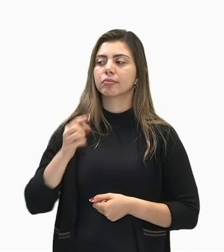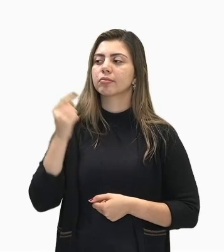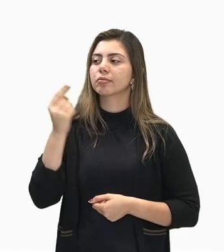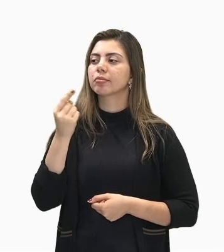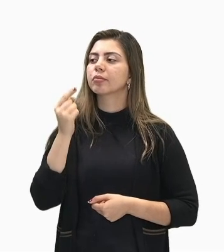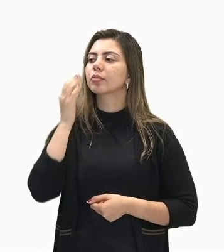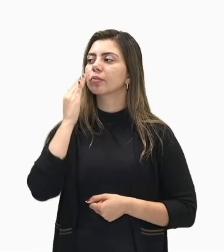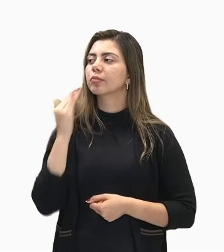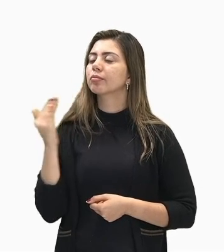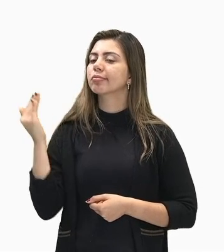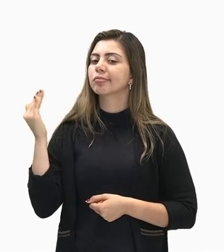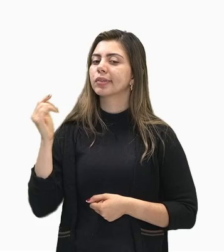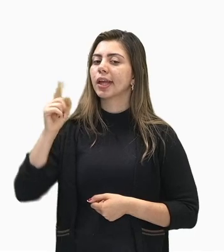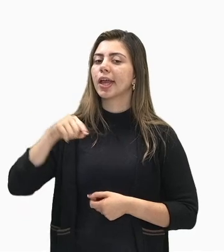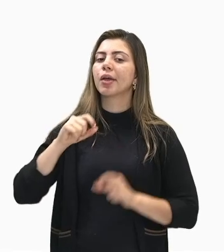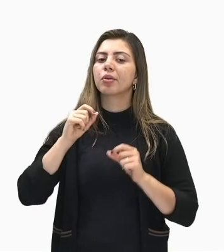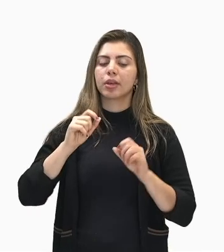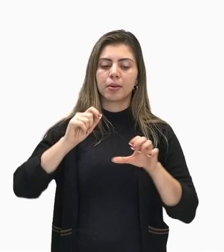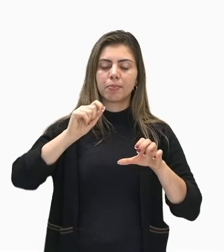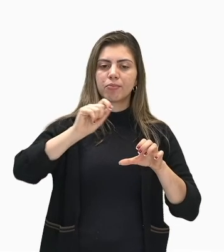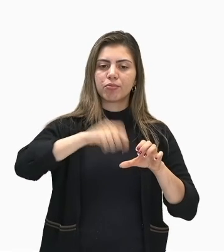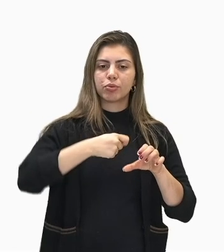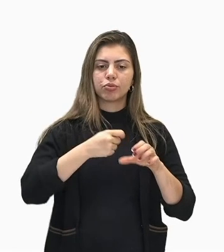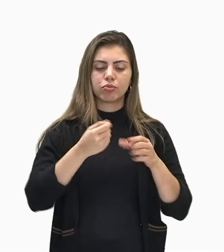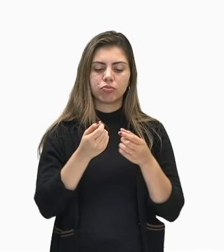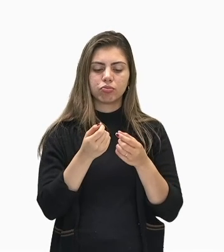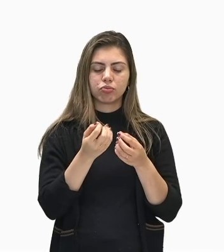é a queima do palito de fósforo.